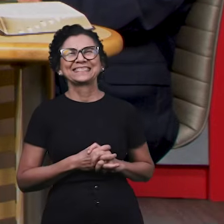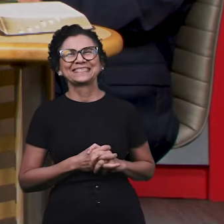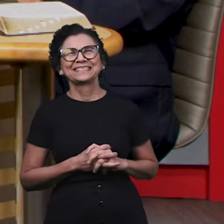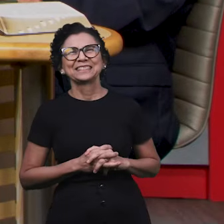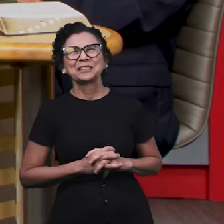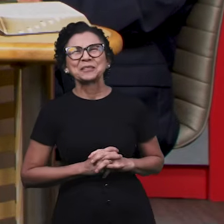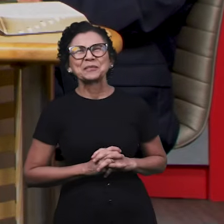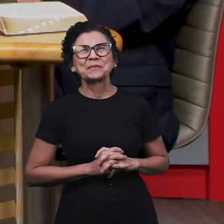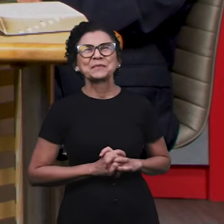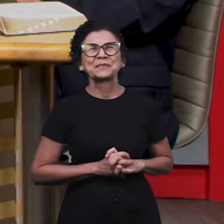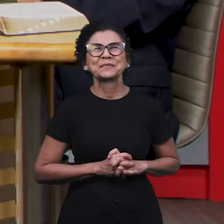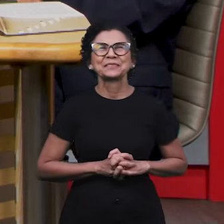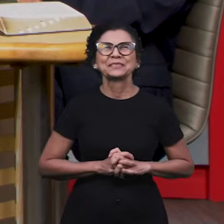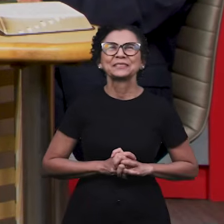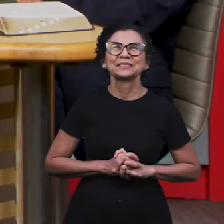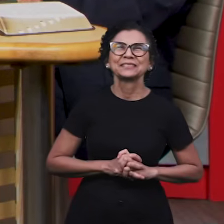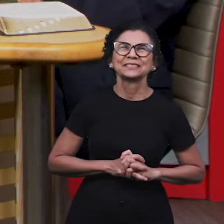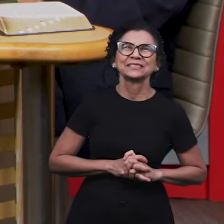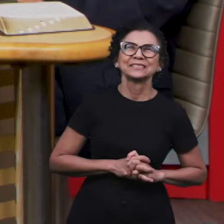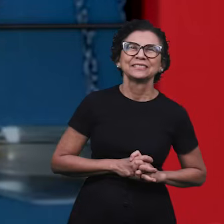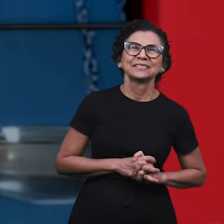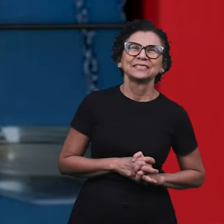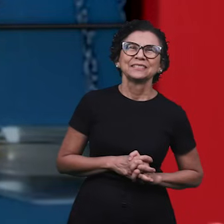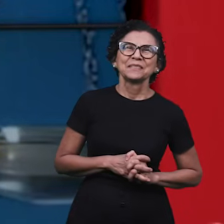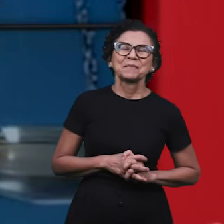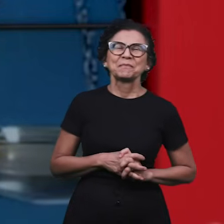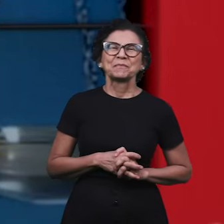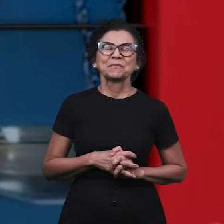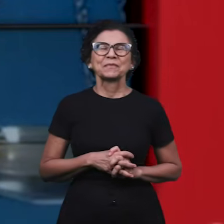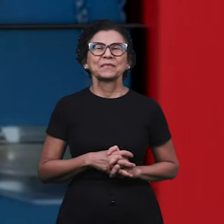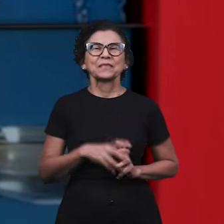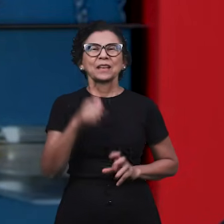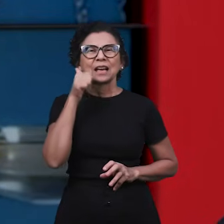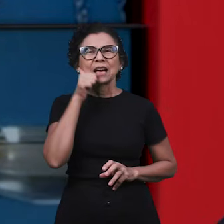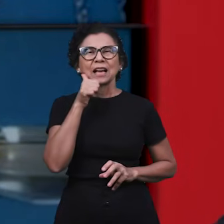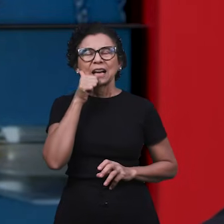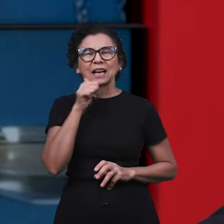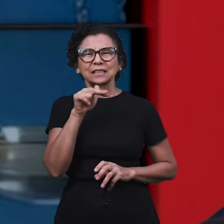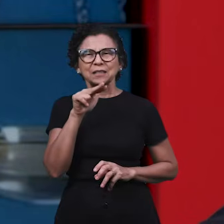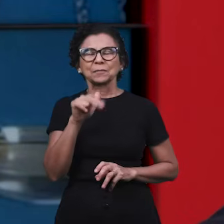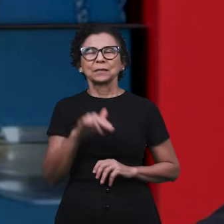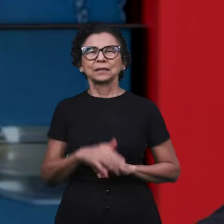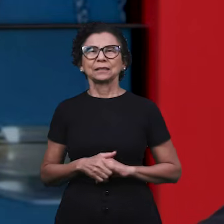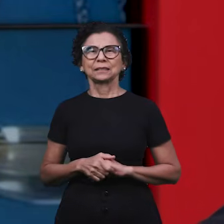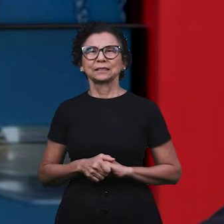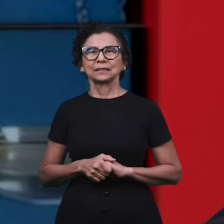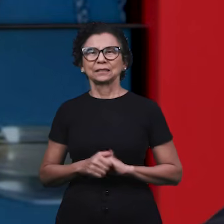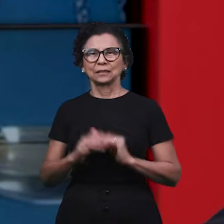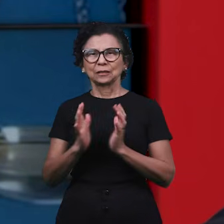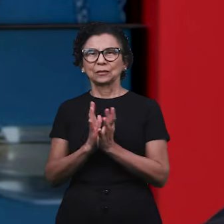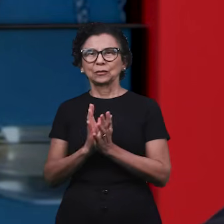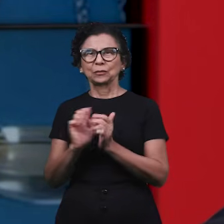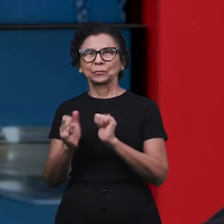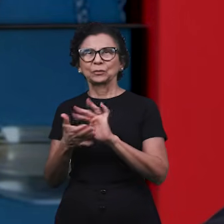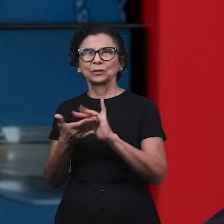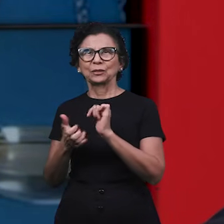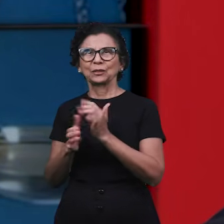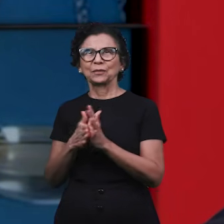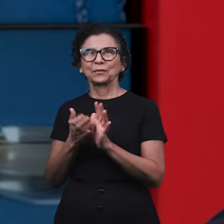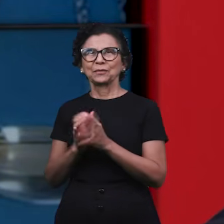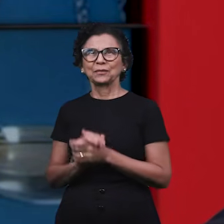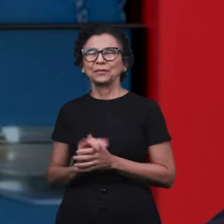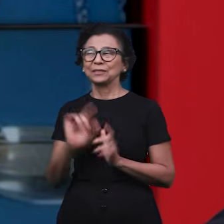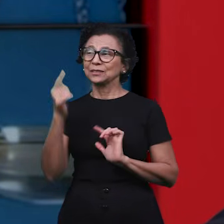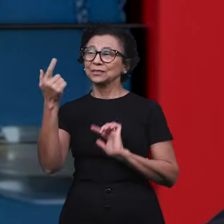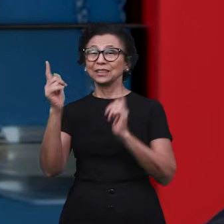vi umas irmãs do grupo de louvor cantando junto com a igreja, louvor das crianças, fazendo o gestinho.